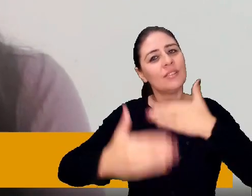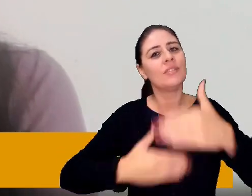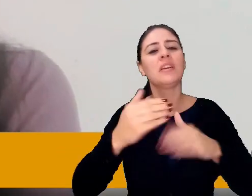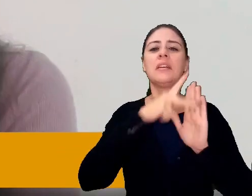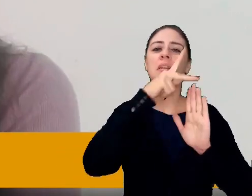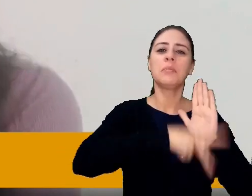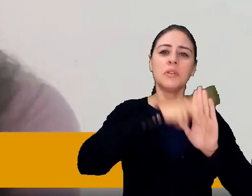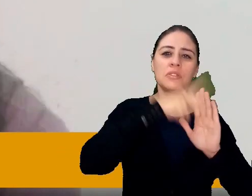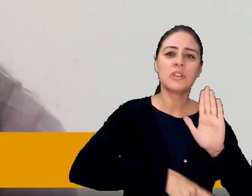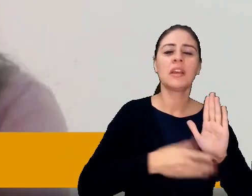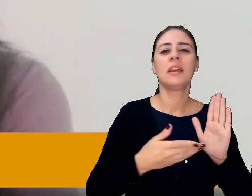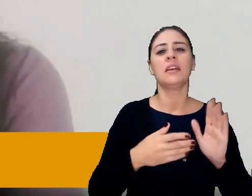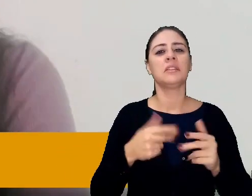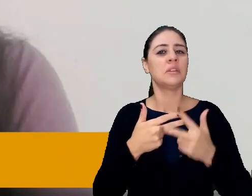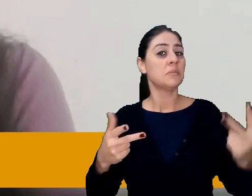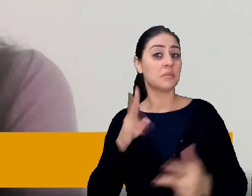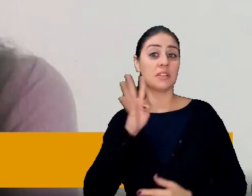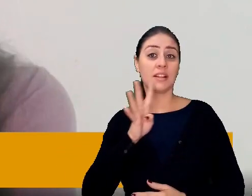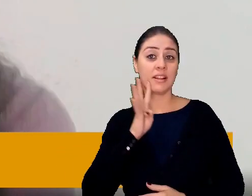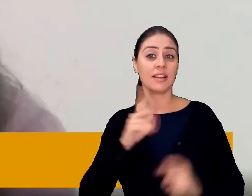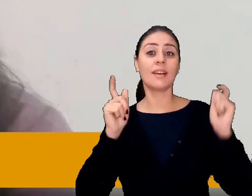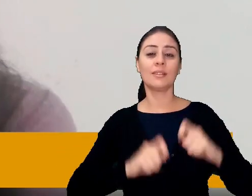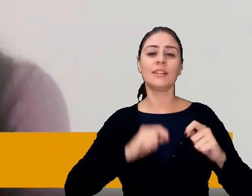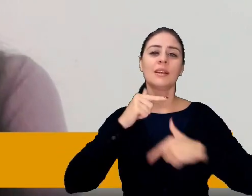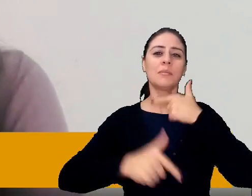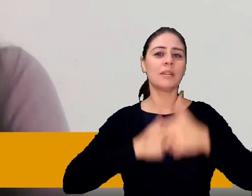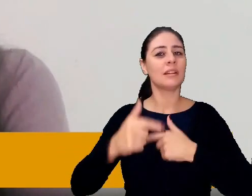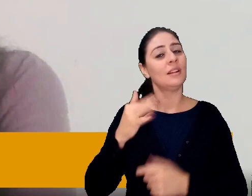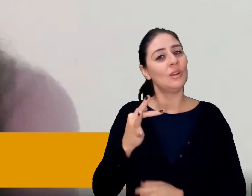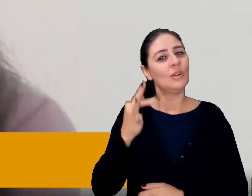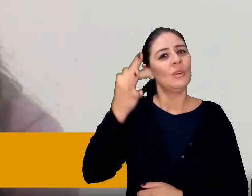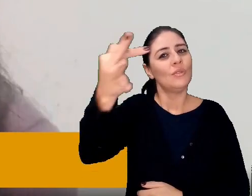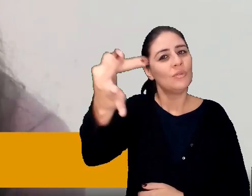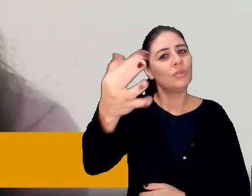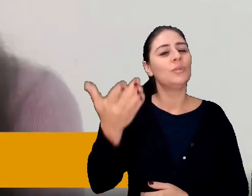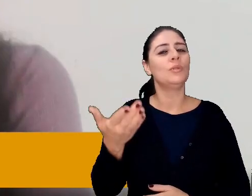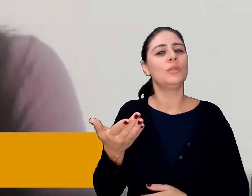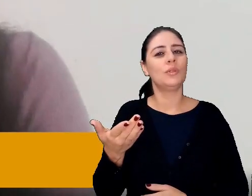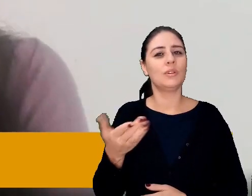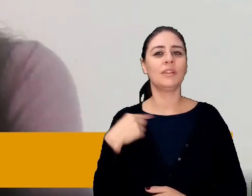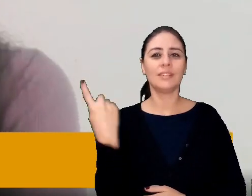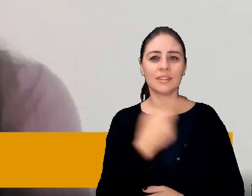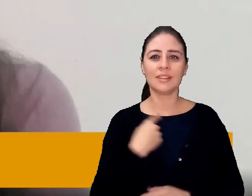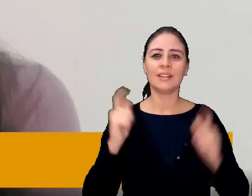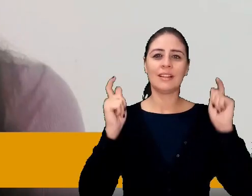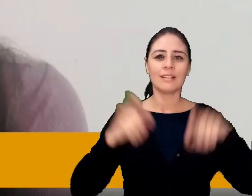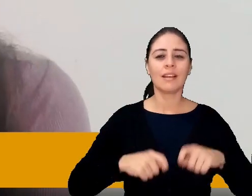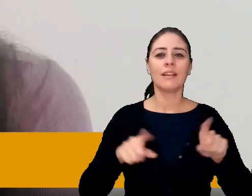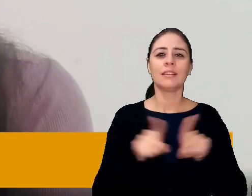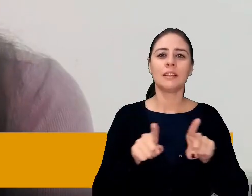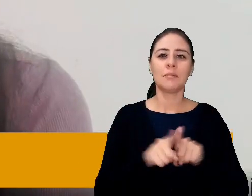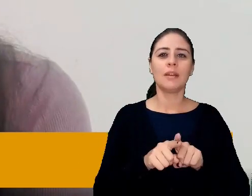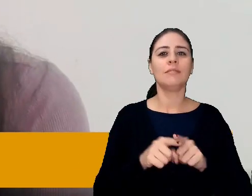desenvolver algum projeto, alguma coisa legal, que a gente possa trabalhar aí no futuro, para que a gente possa